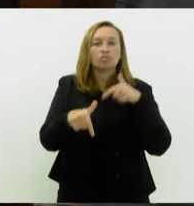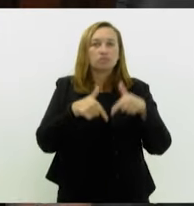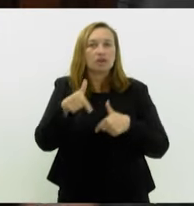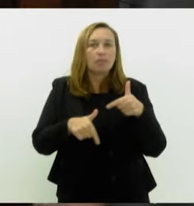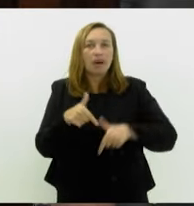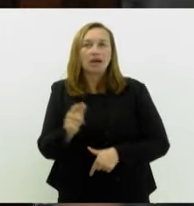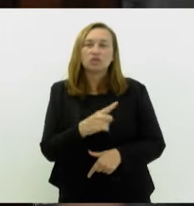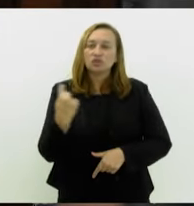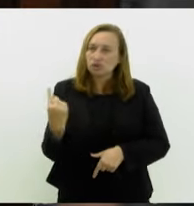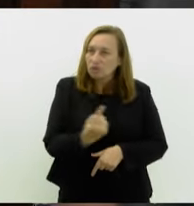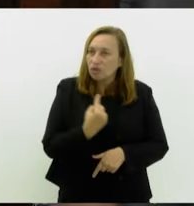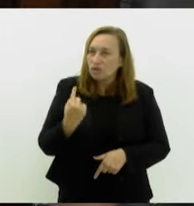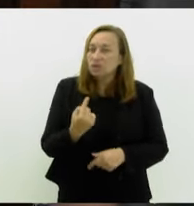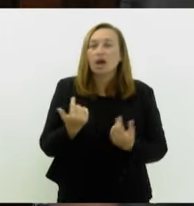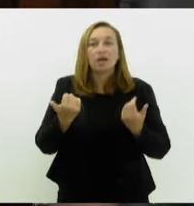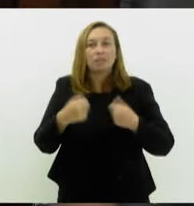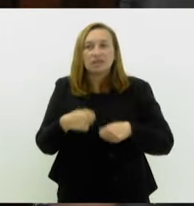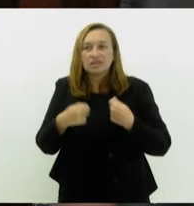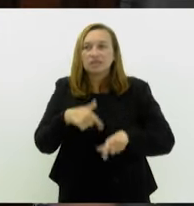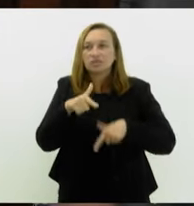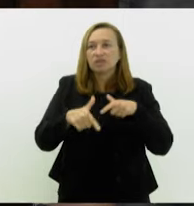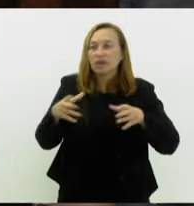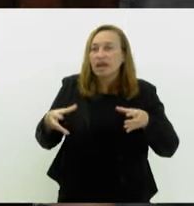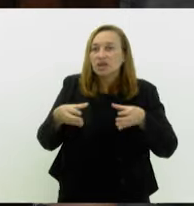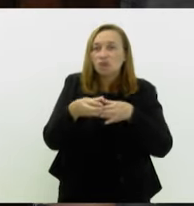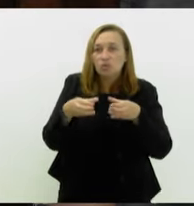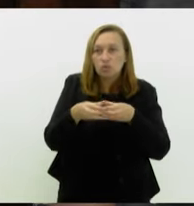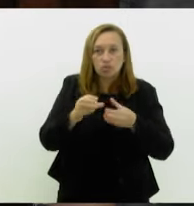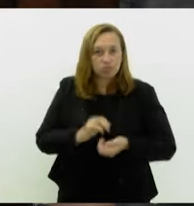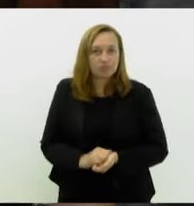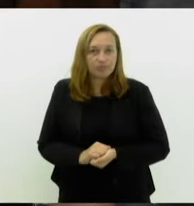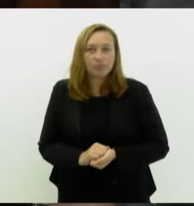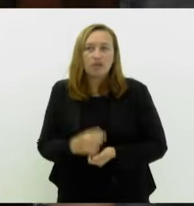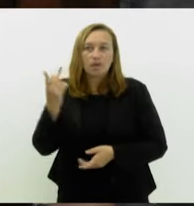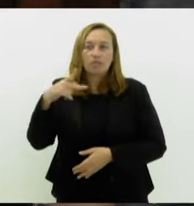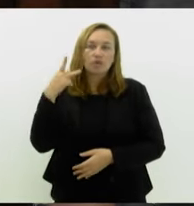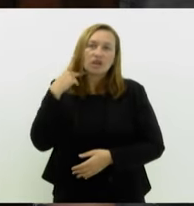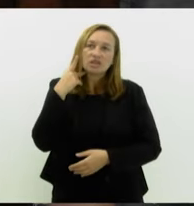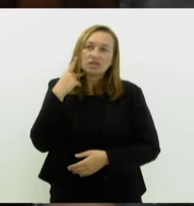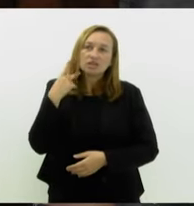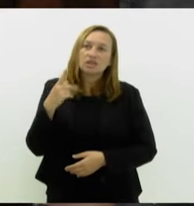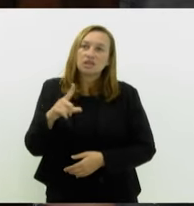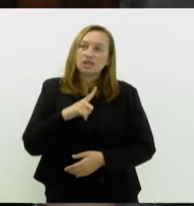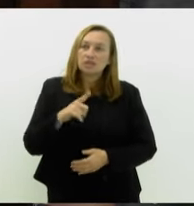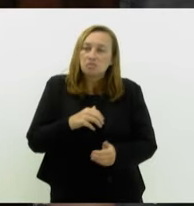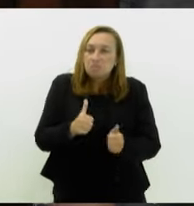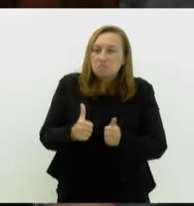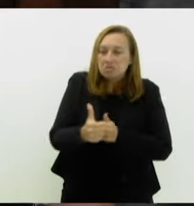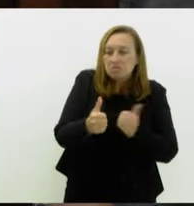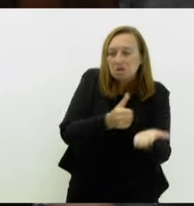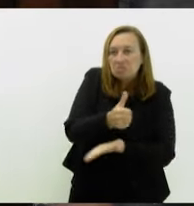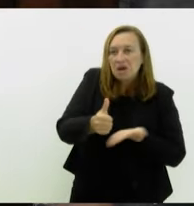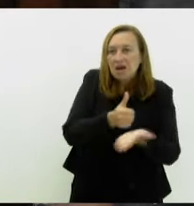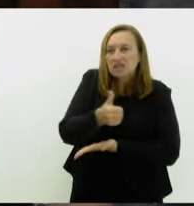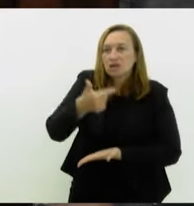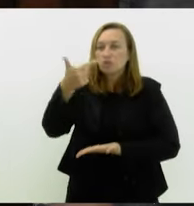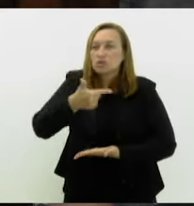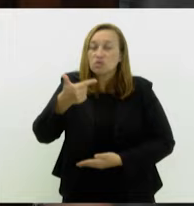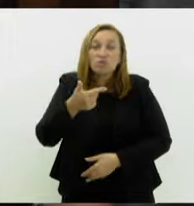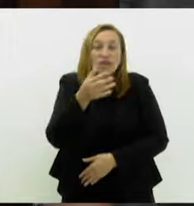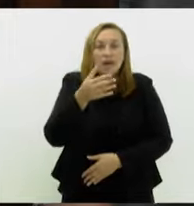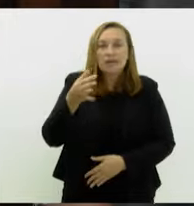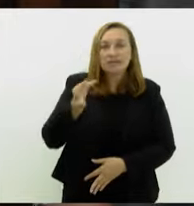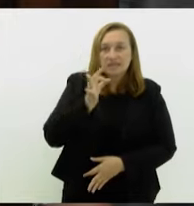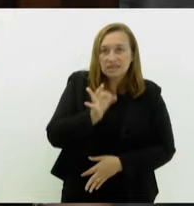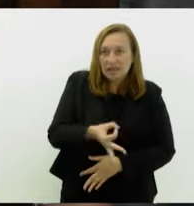função Nós precisamos trabalhar em rede A procuradoria Portanto tem esse primeiro Pilar o segundo Lar é óbvio